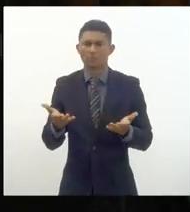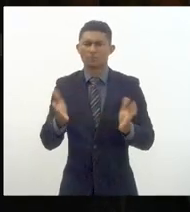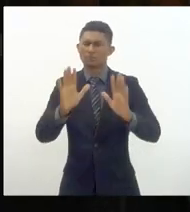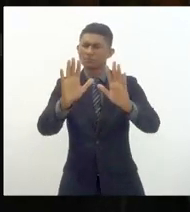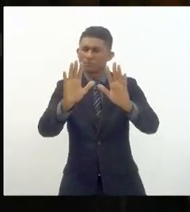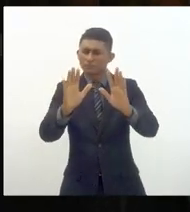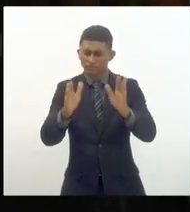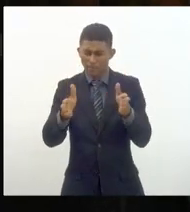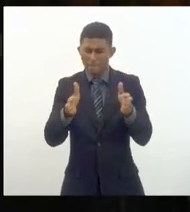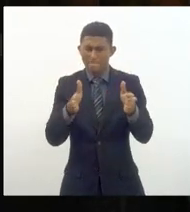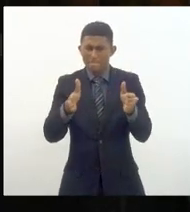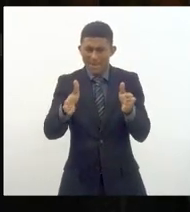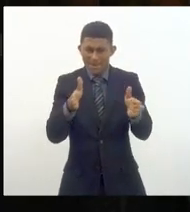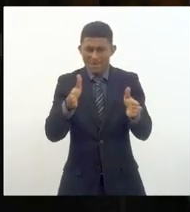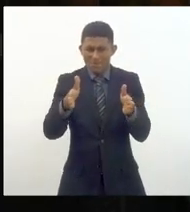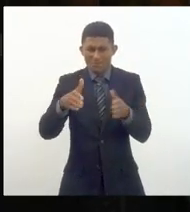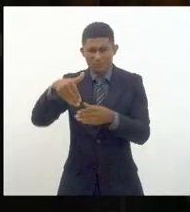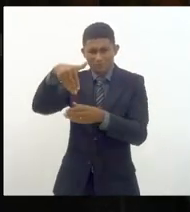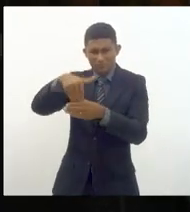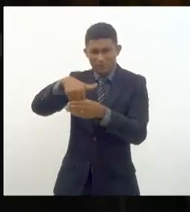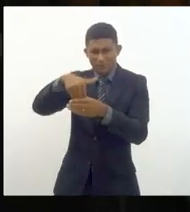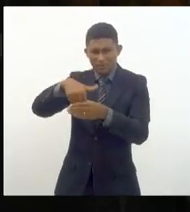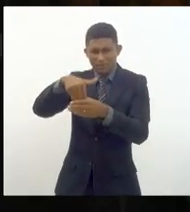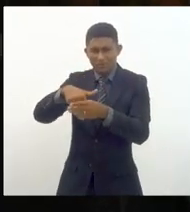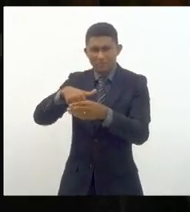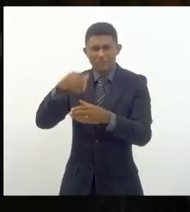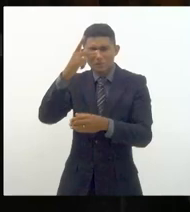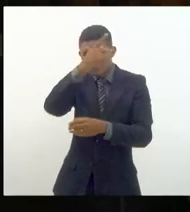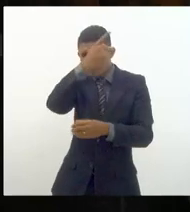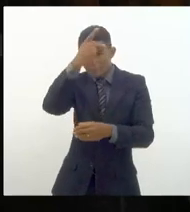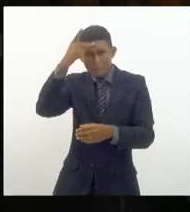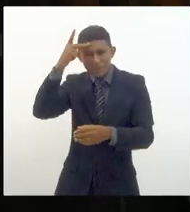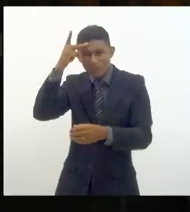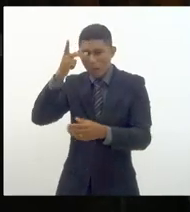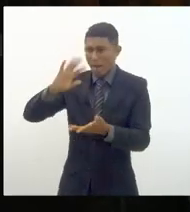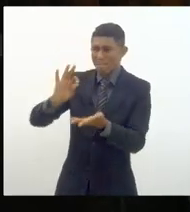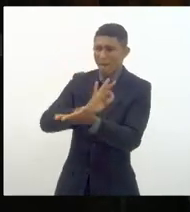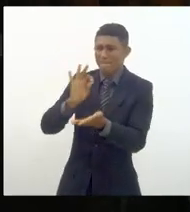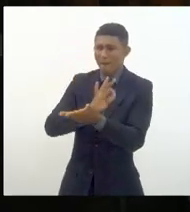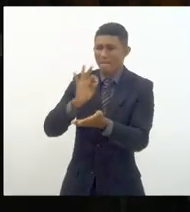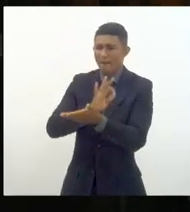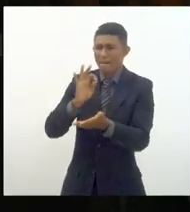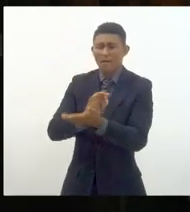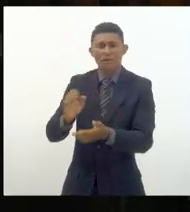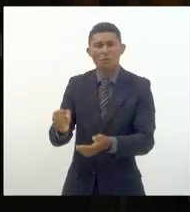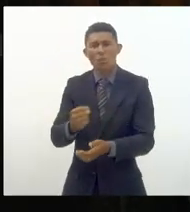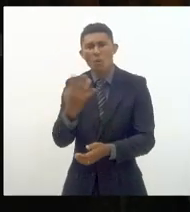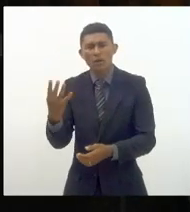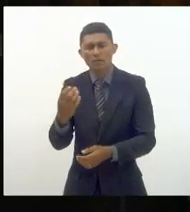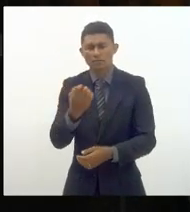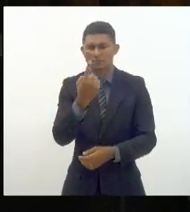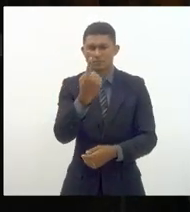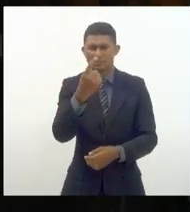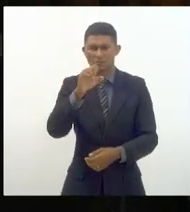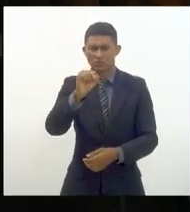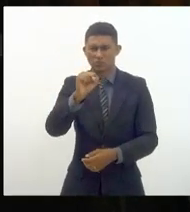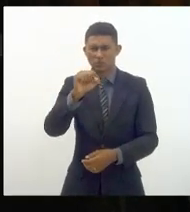eleitoral 18 mil pessoas sendo contratadas evidencia-se